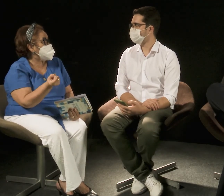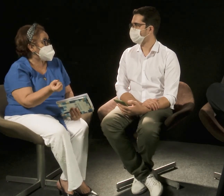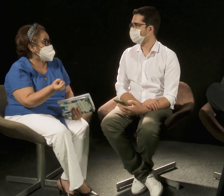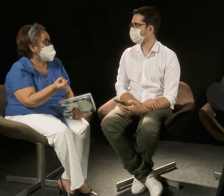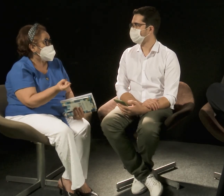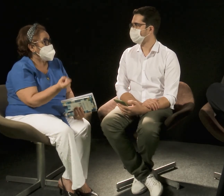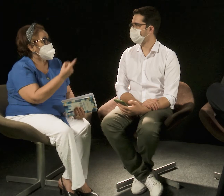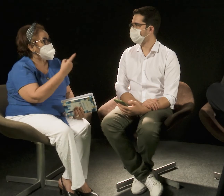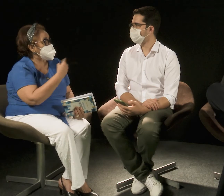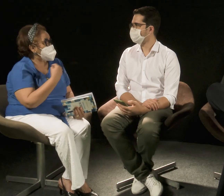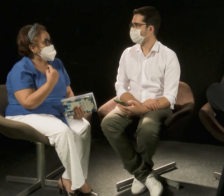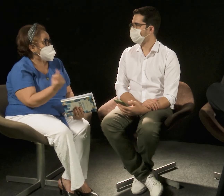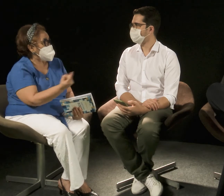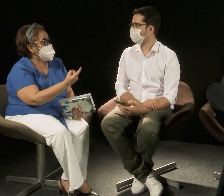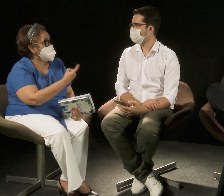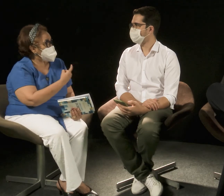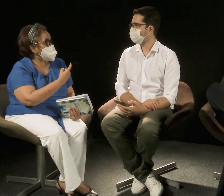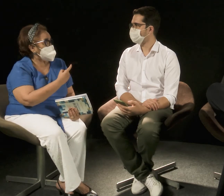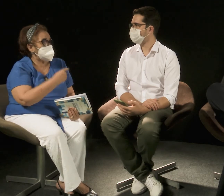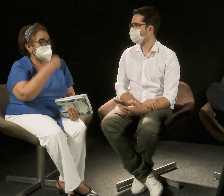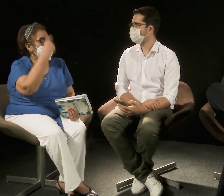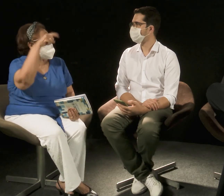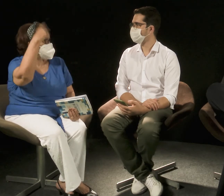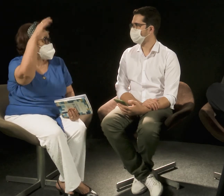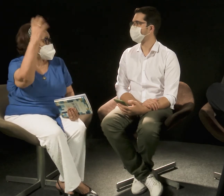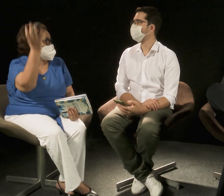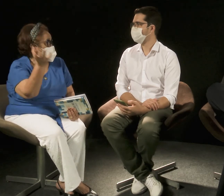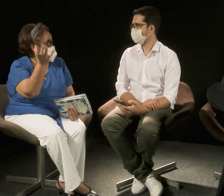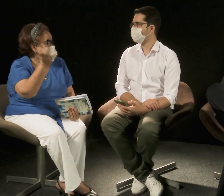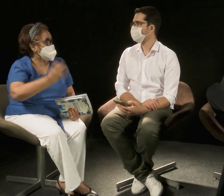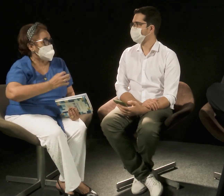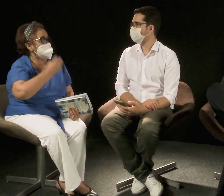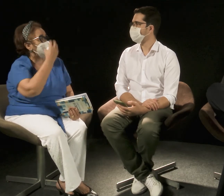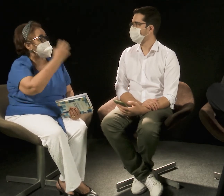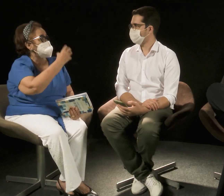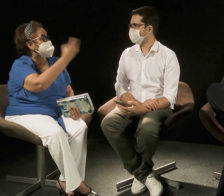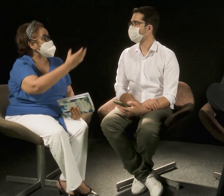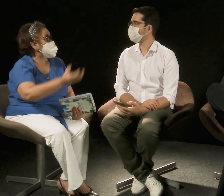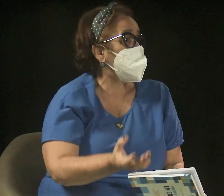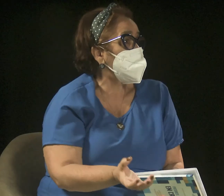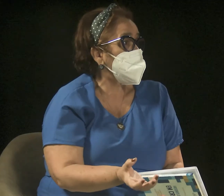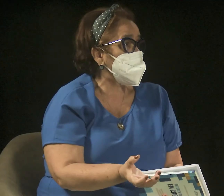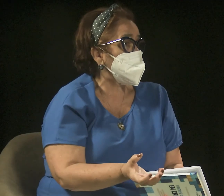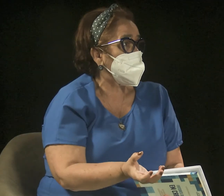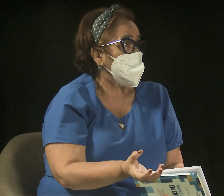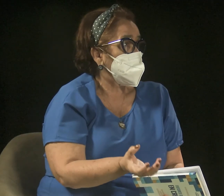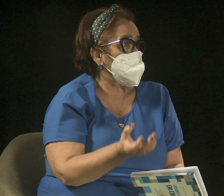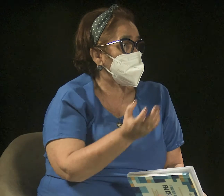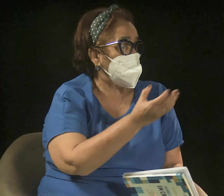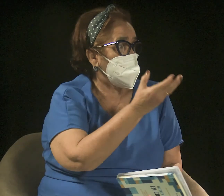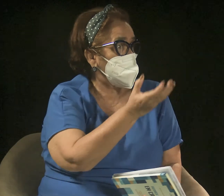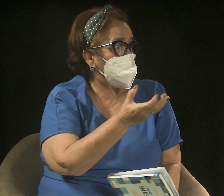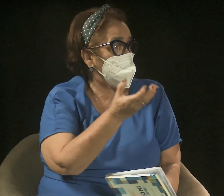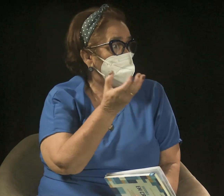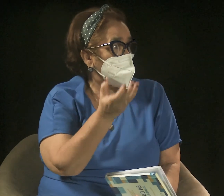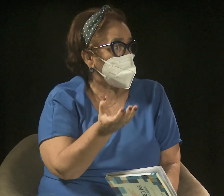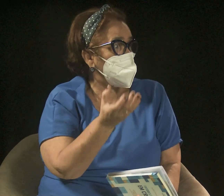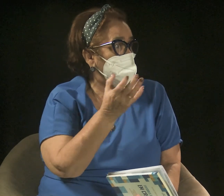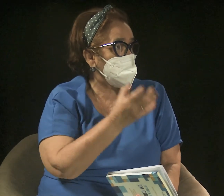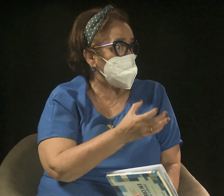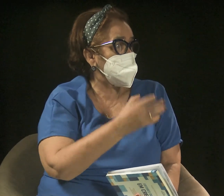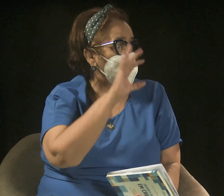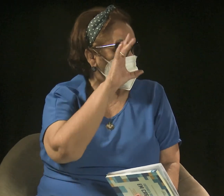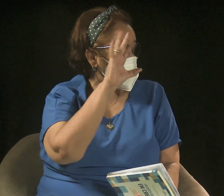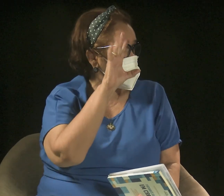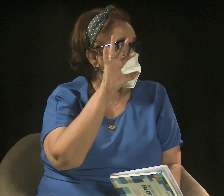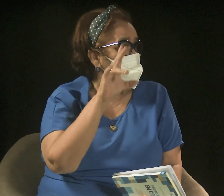educação infantil e a gente vê na rodinha, apresentando uns fantoches, as crianças fazem denúncia. A gente trabalhando o Estatuto